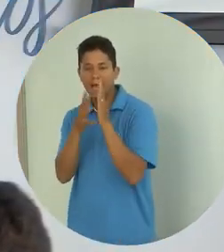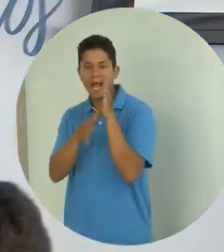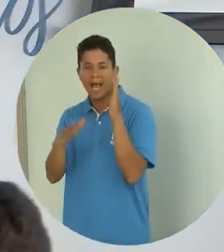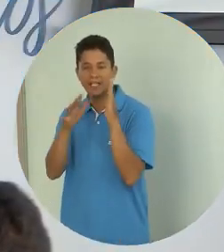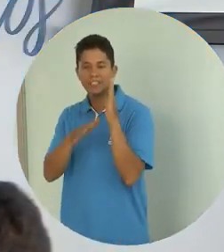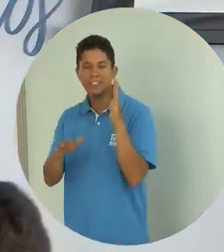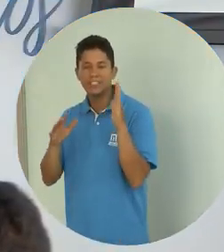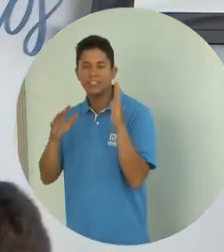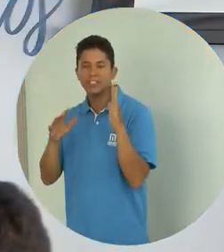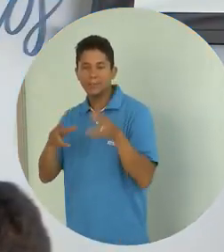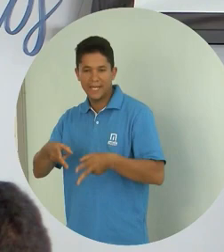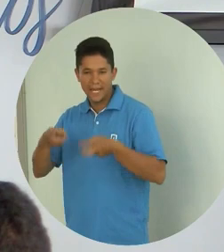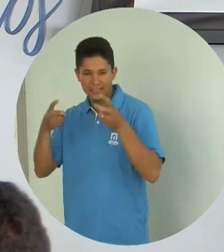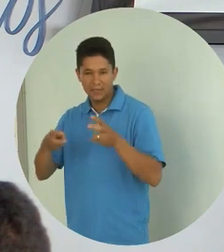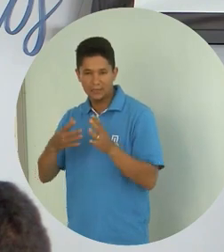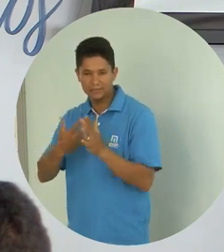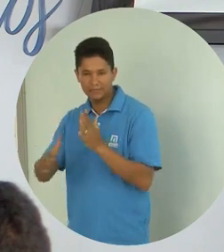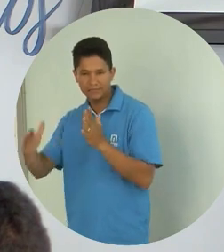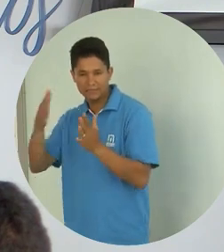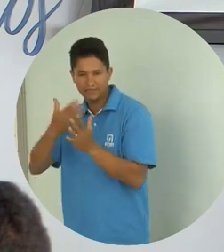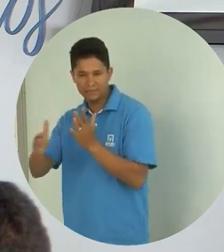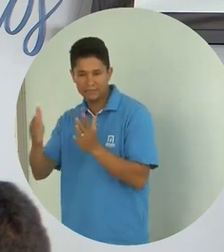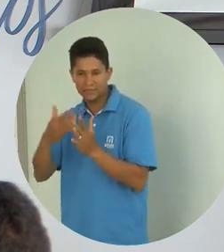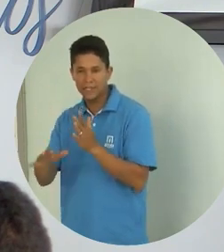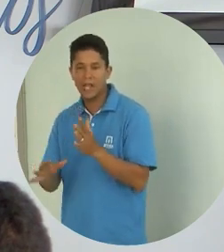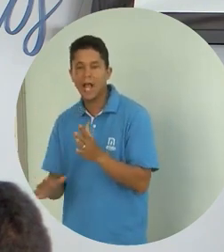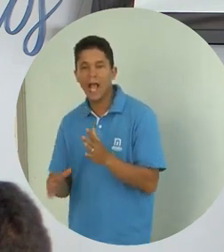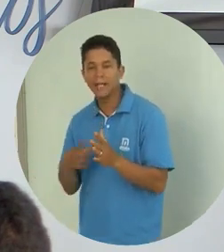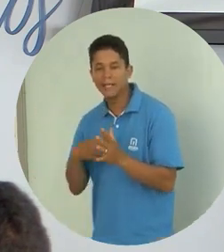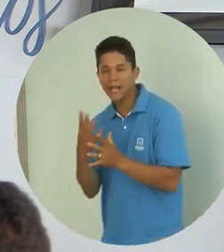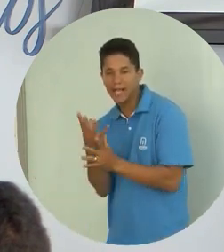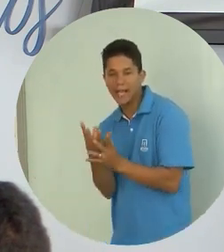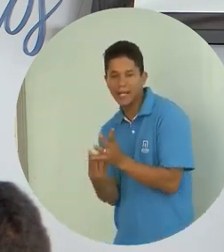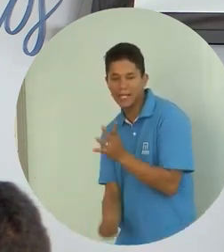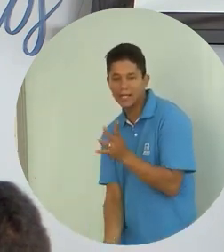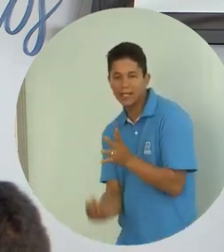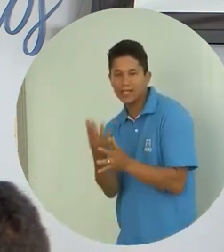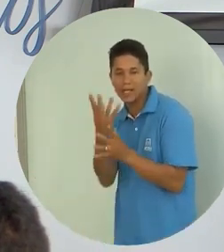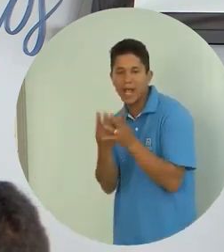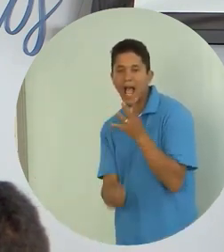drenam a água do maciço, né, tem o rejeito que é jogado